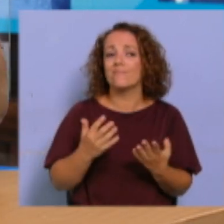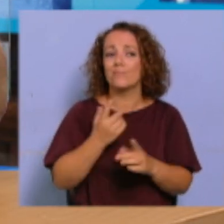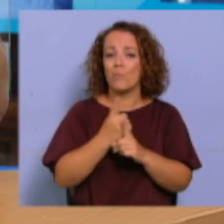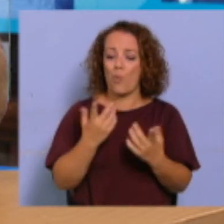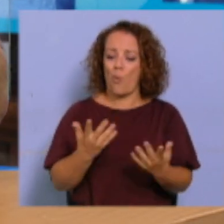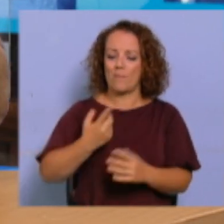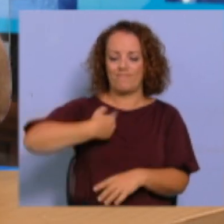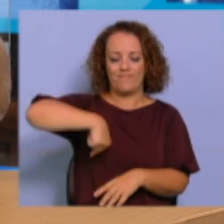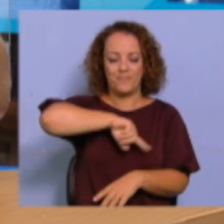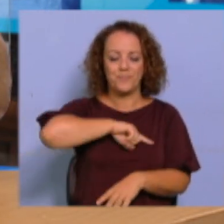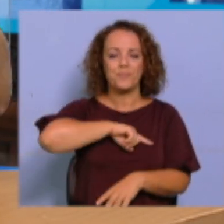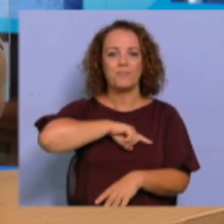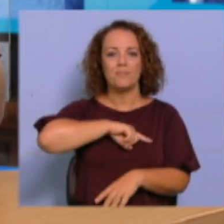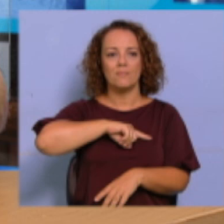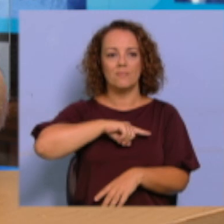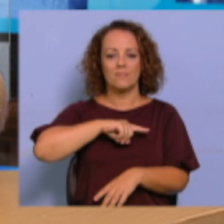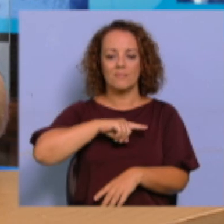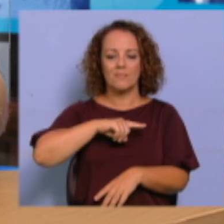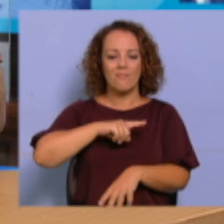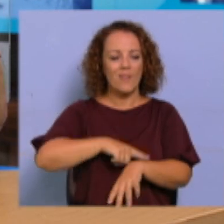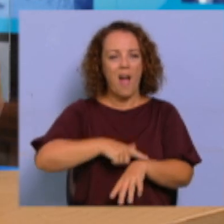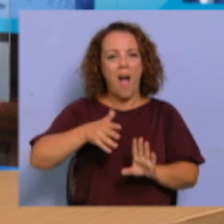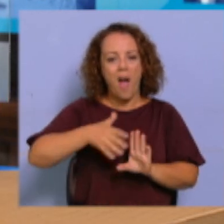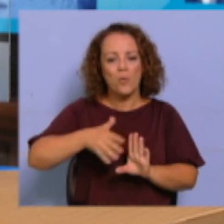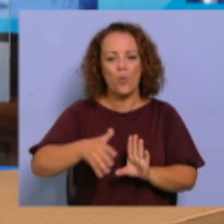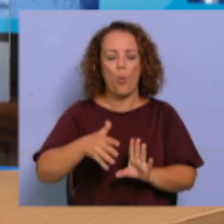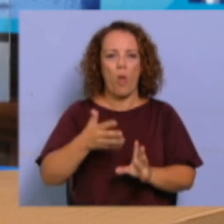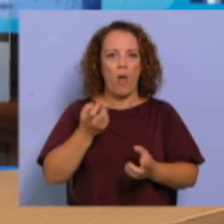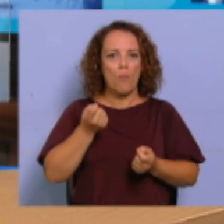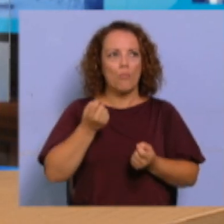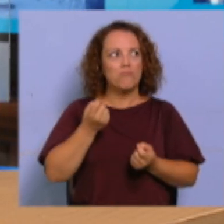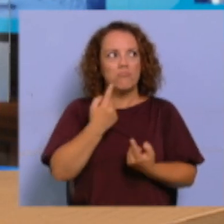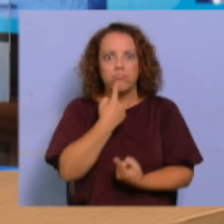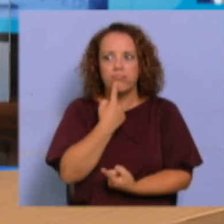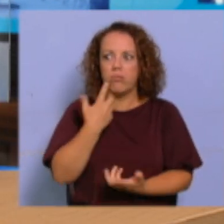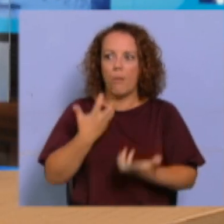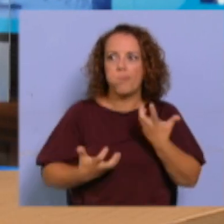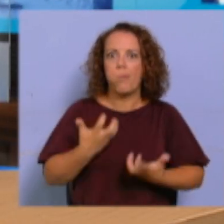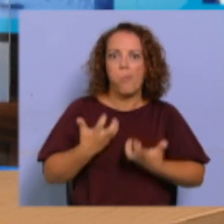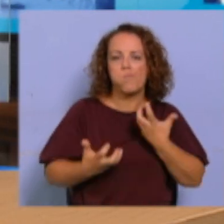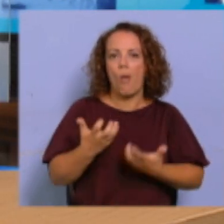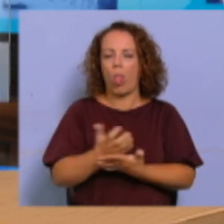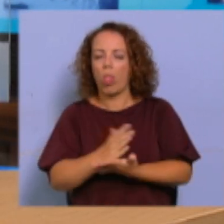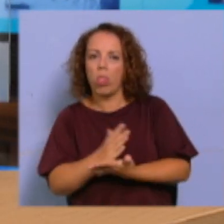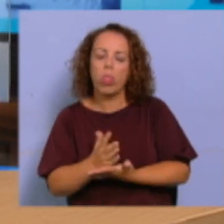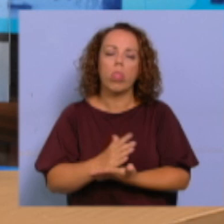momentos de grande incerteza, não é? E isso, claro,